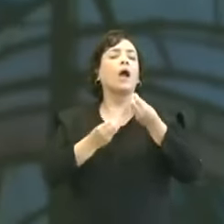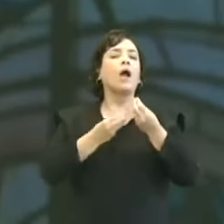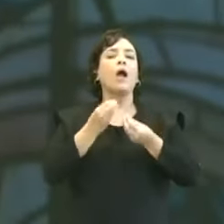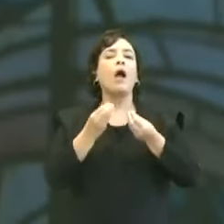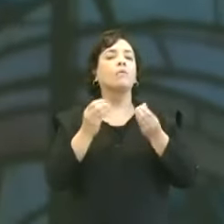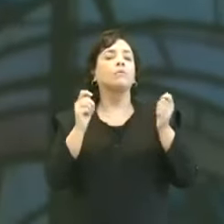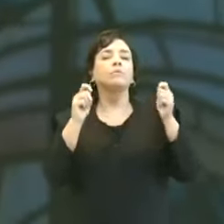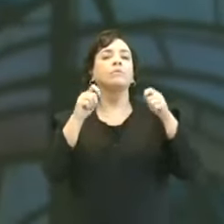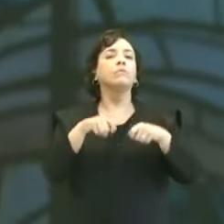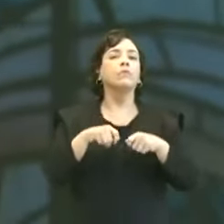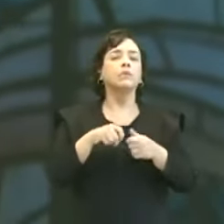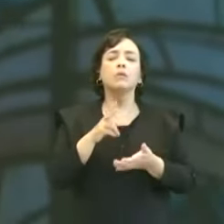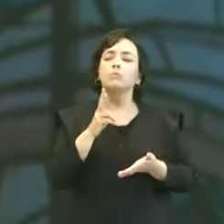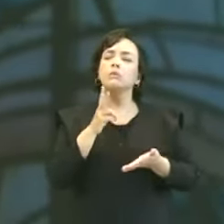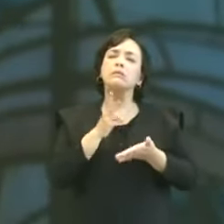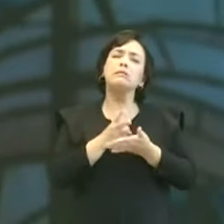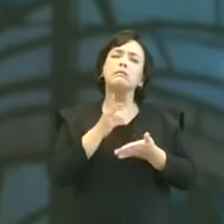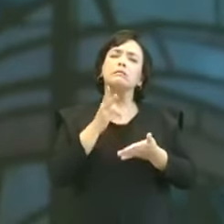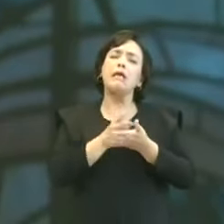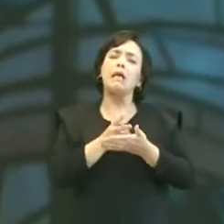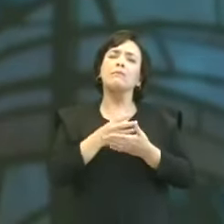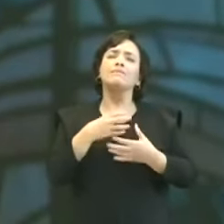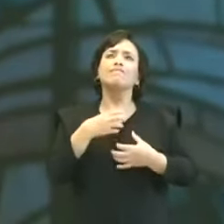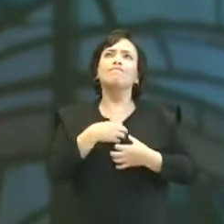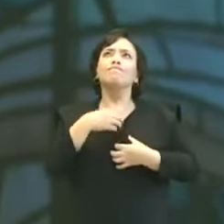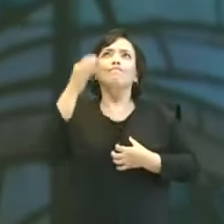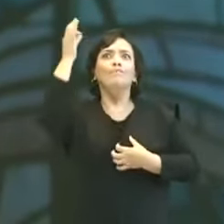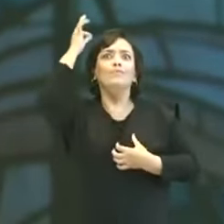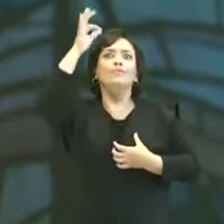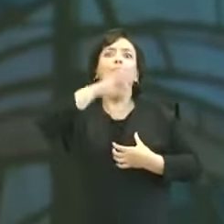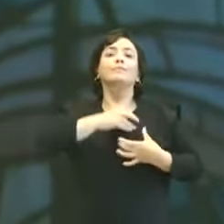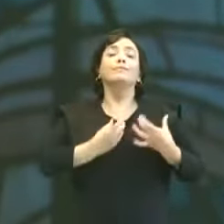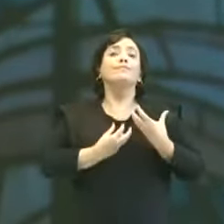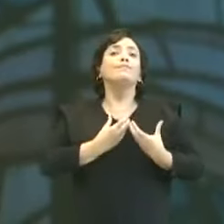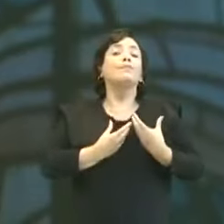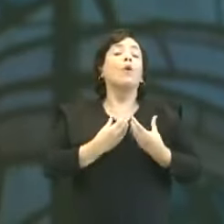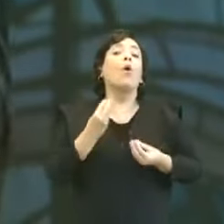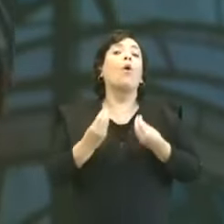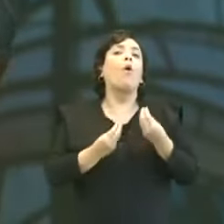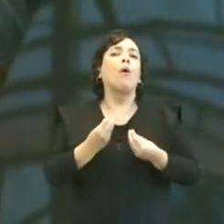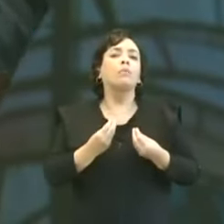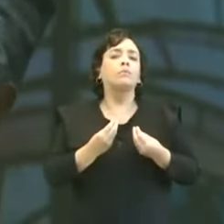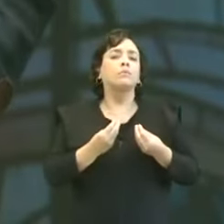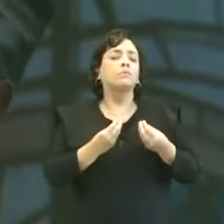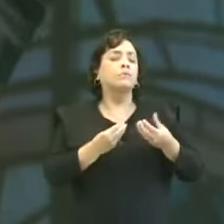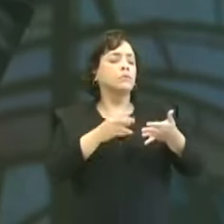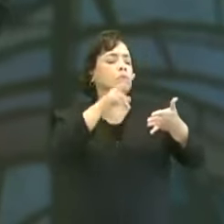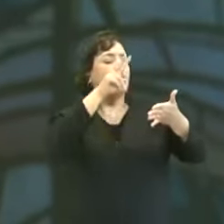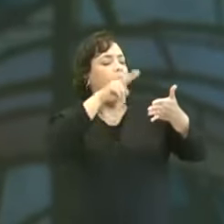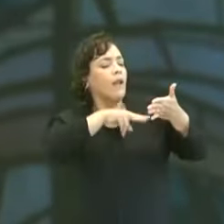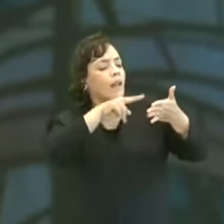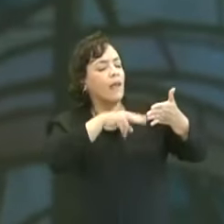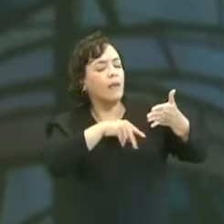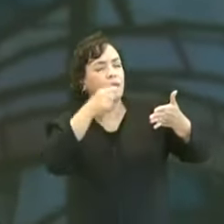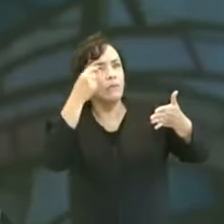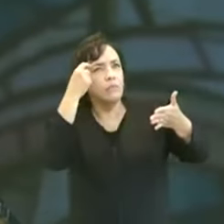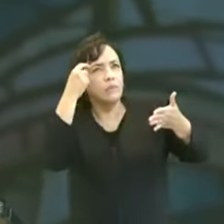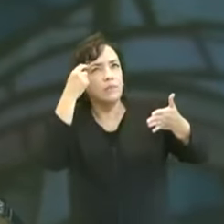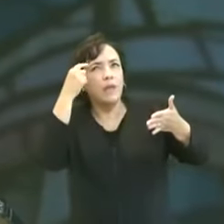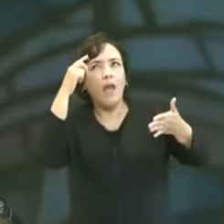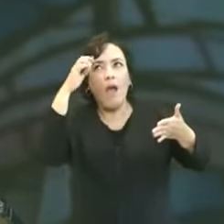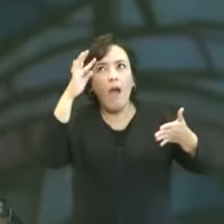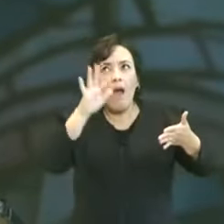ter uma constância no Espírito? Quando eu estava lendo esse texto, a imagem que veio para mim muito forte foi